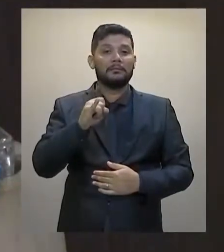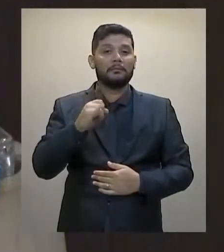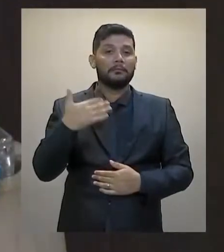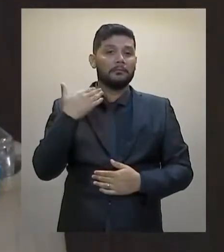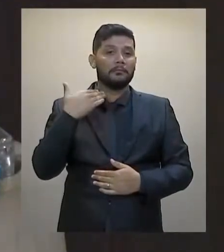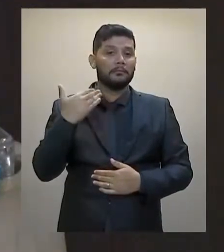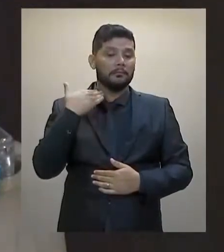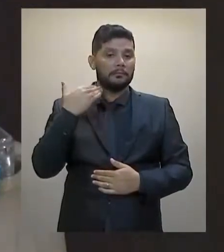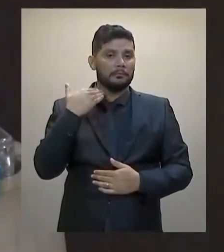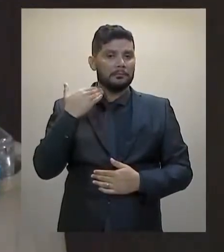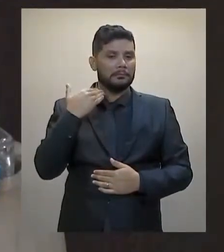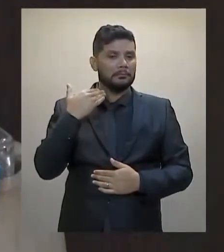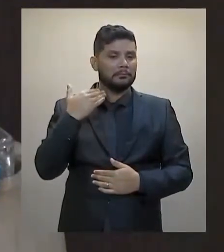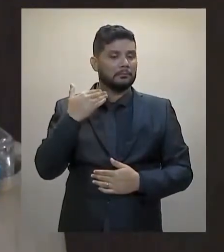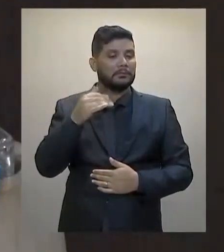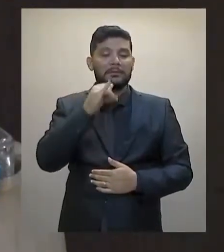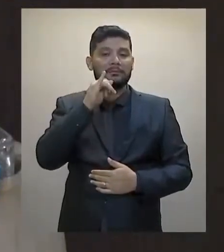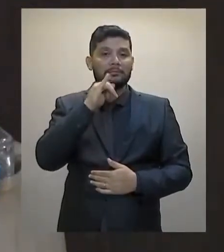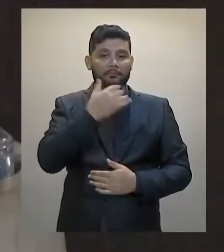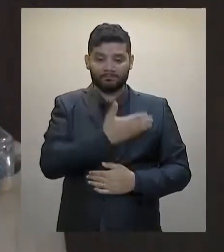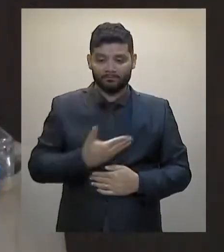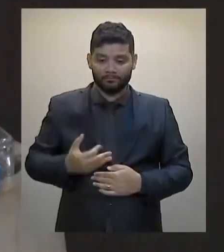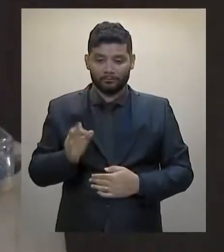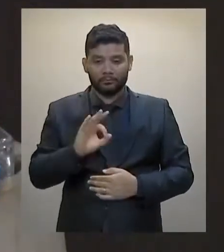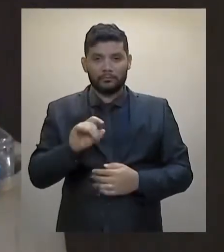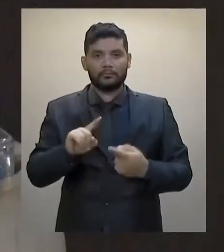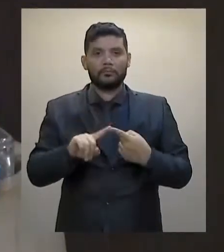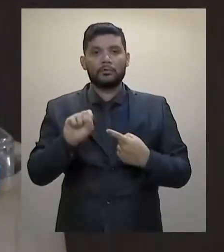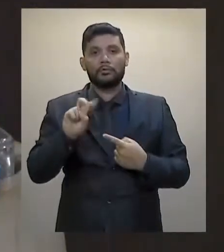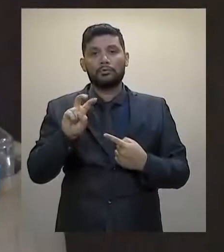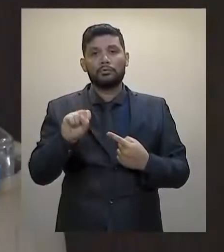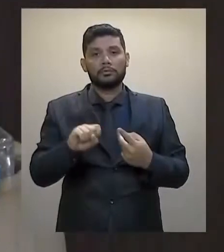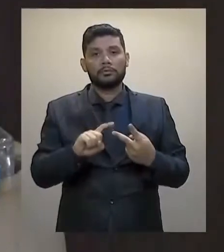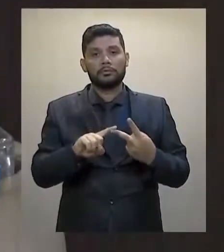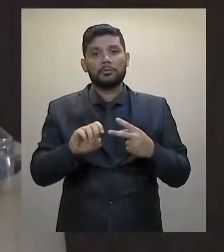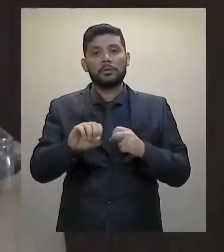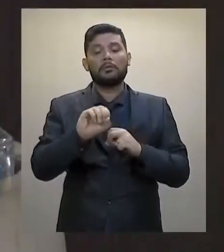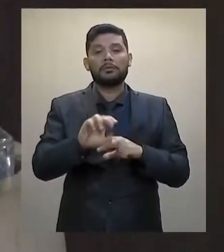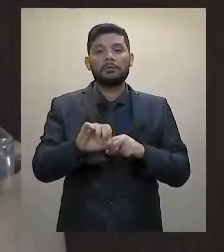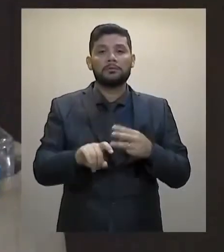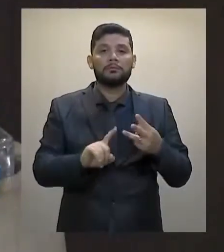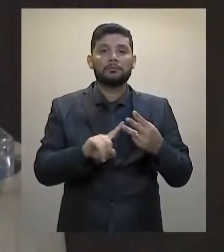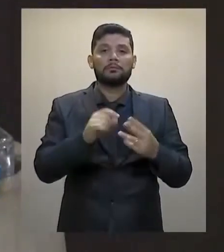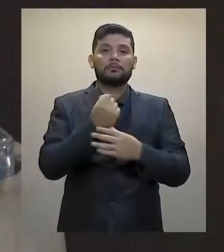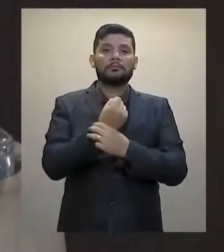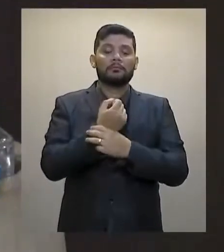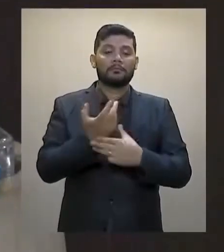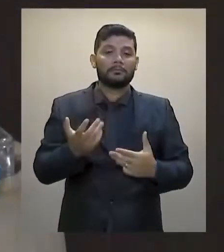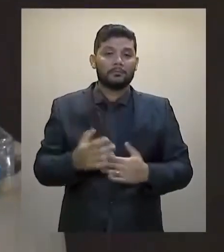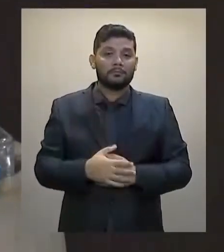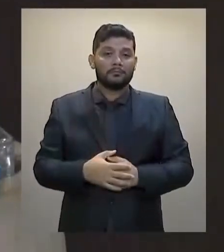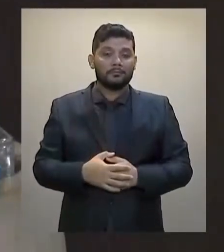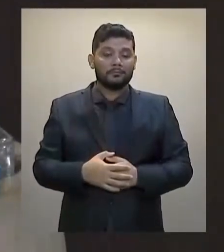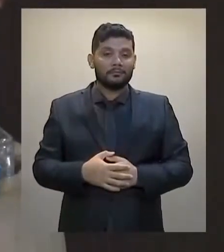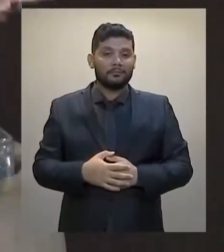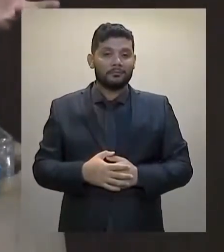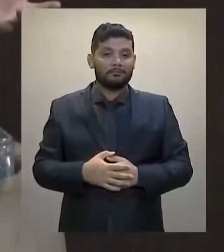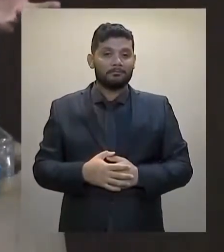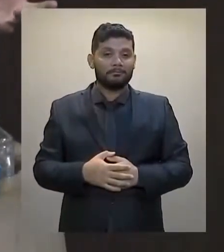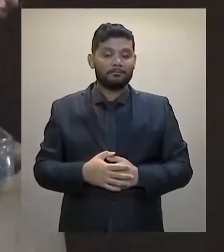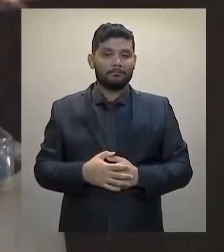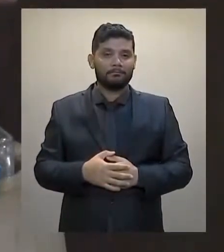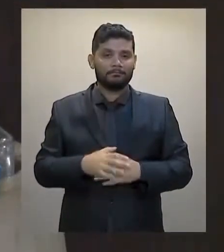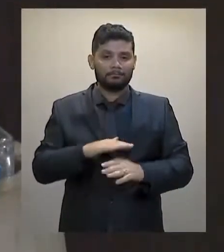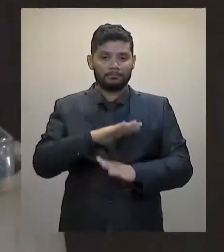serviços públicos? O SUS, o SUAS, a educação, a segurança pública. Toda a